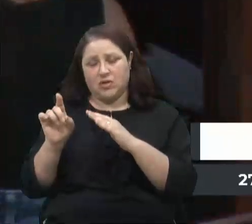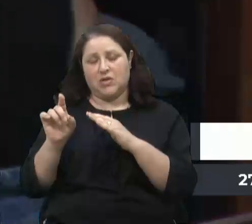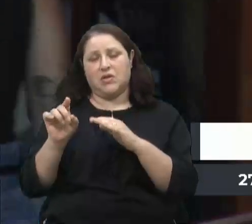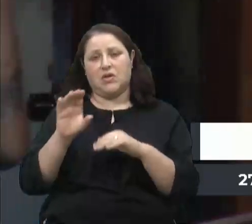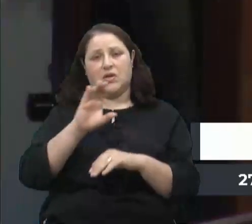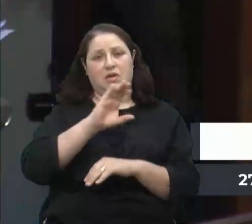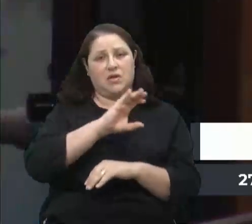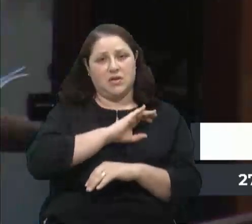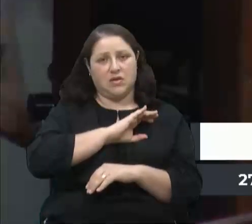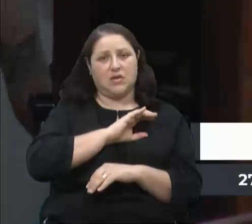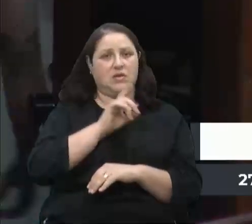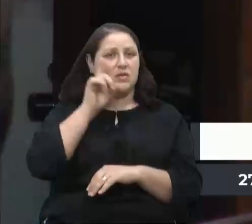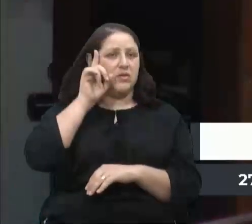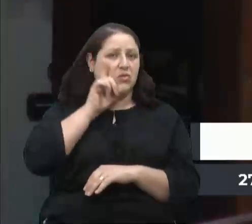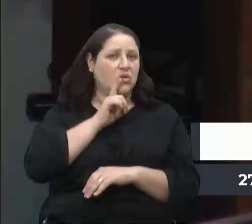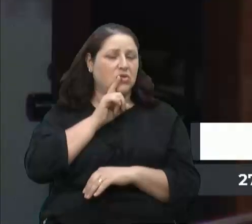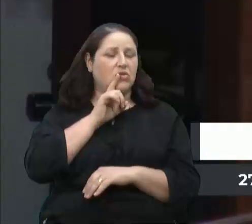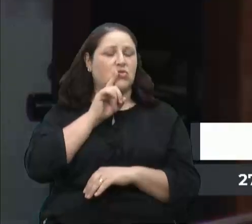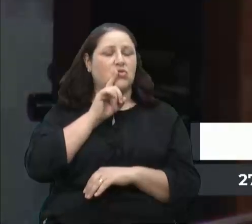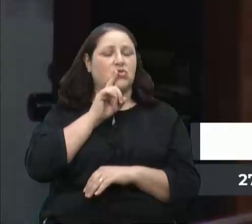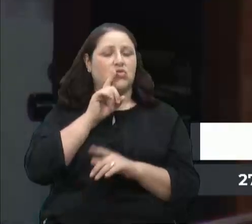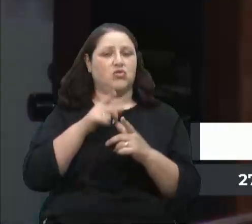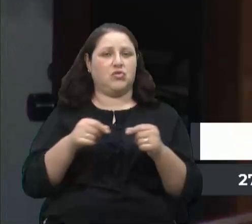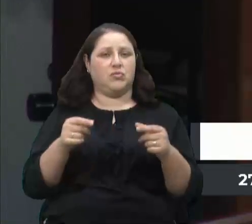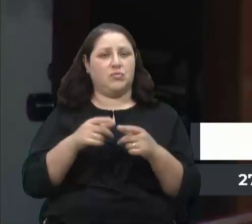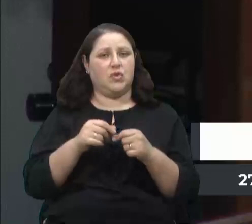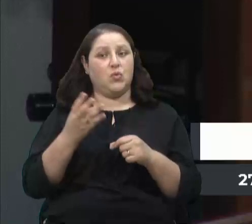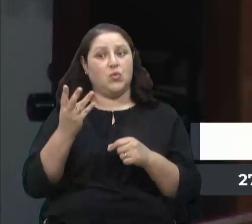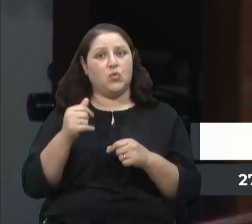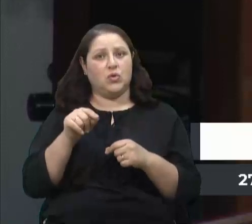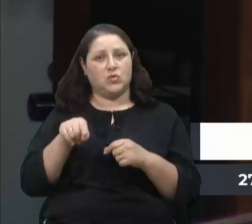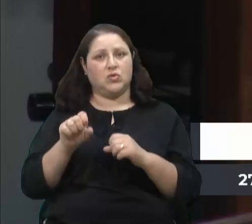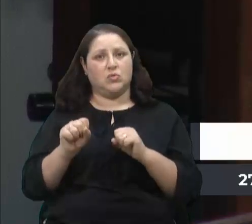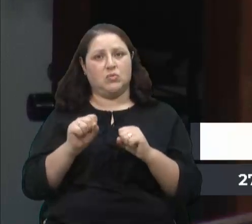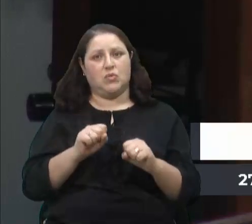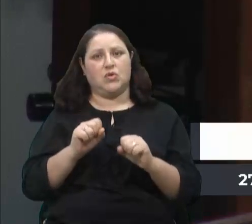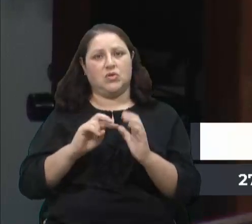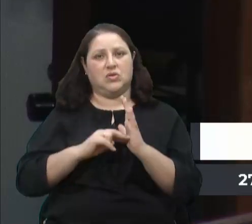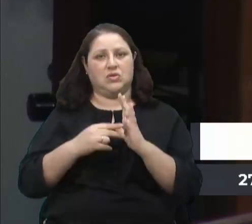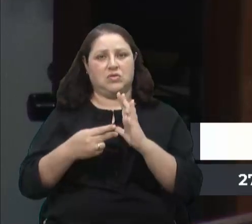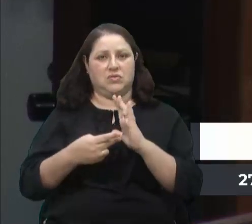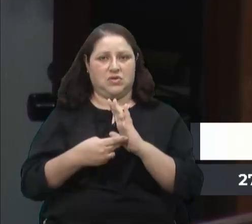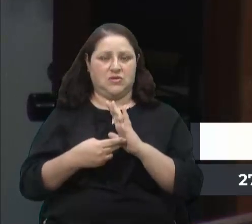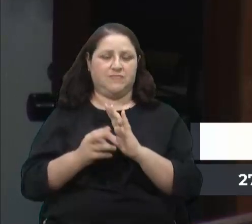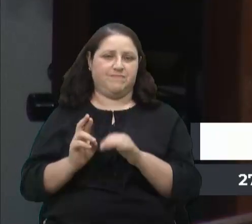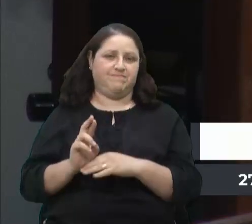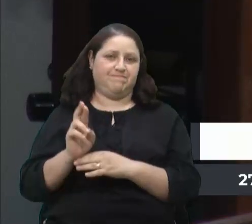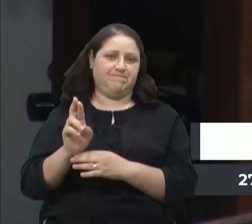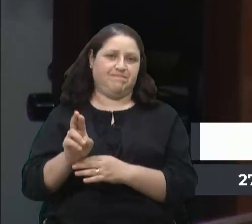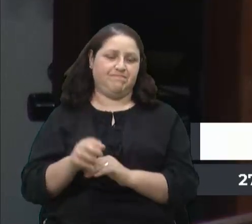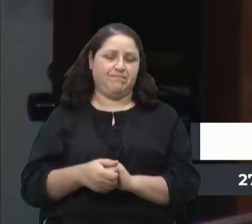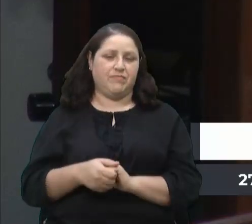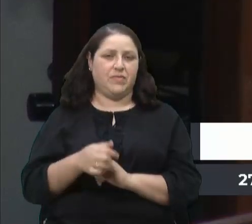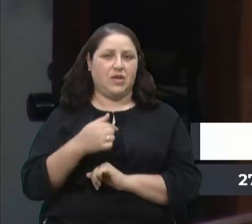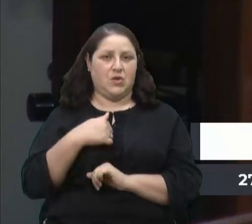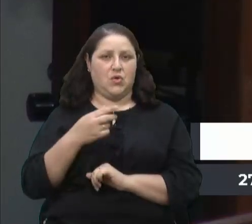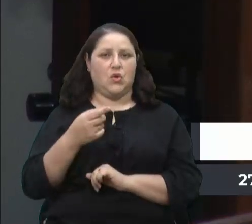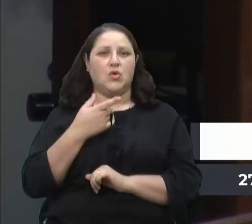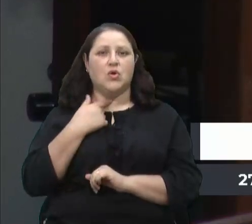Japão. O quanto isso pode representar. E eu gosto muito de